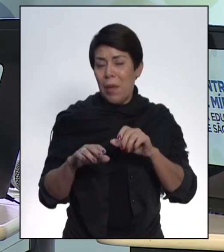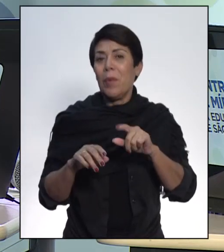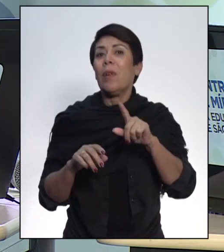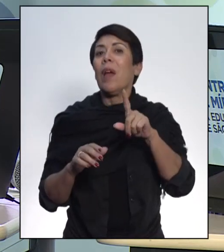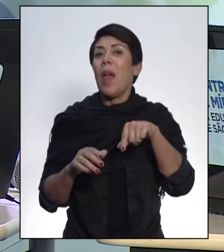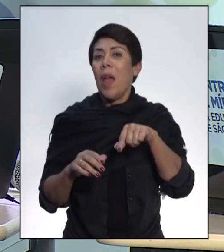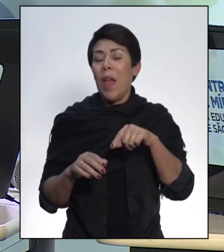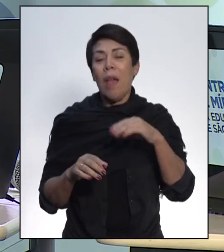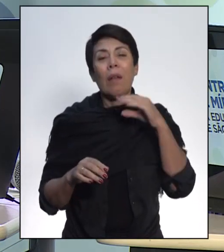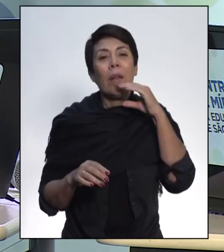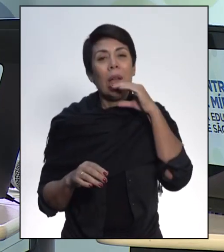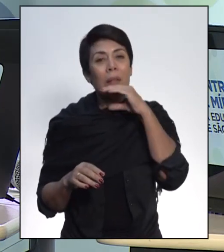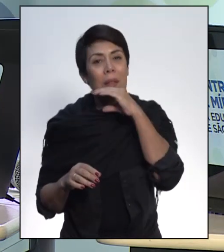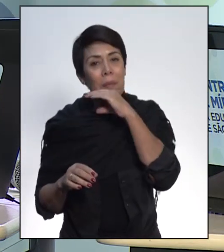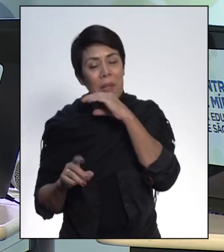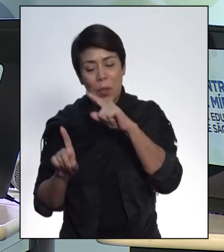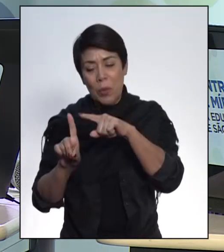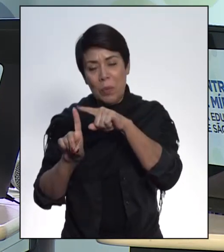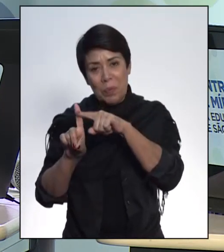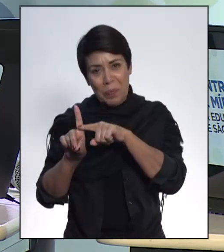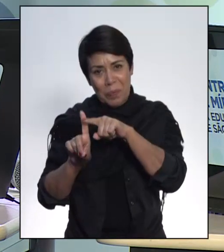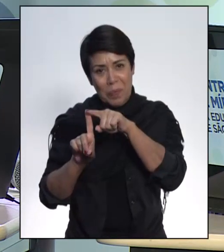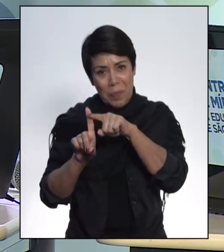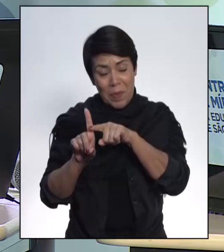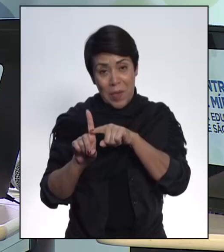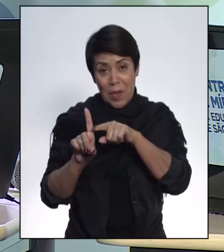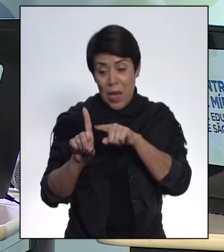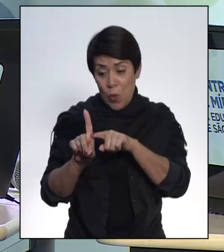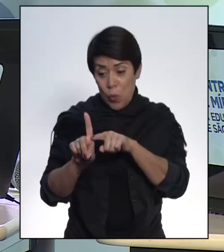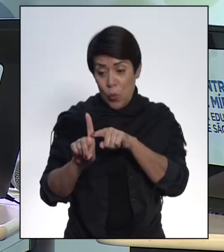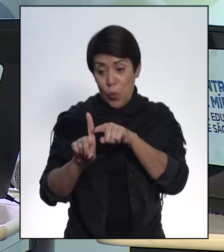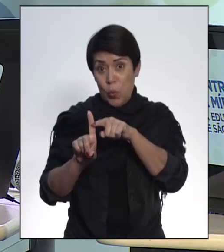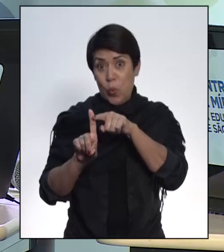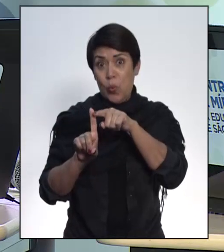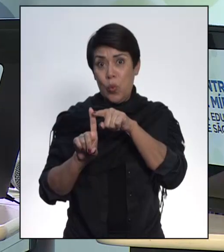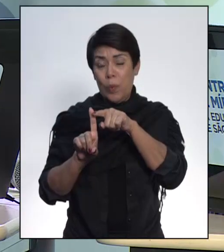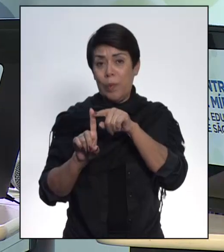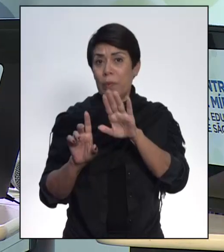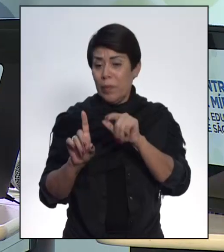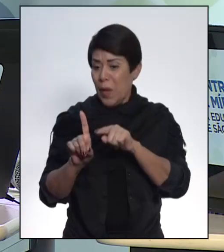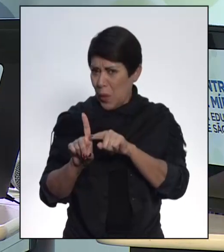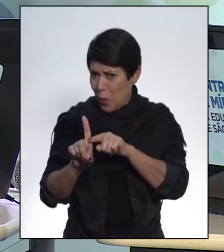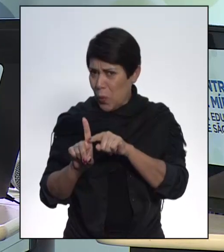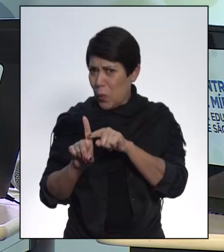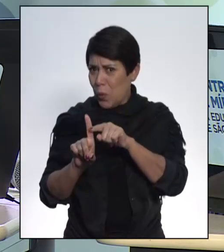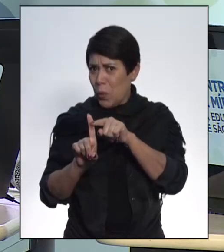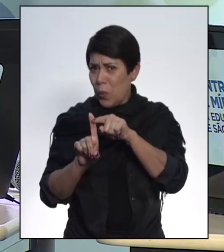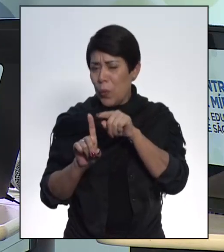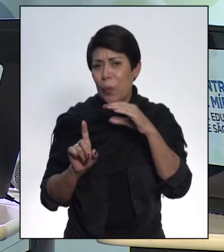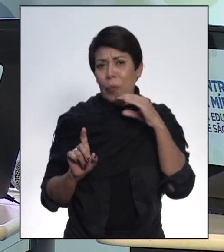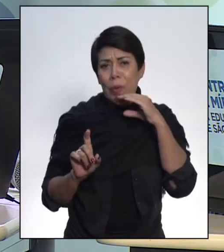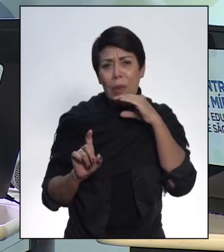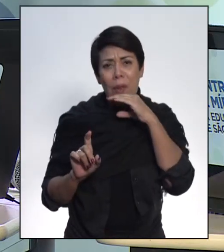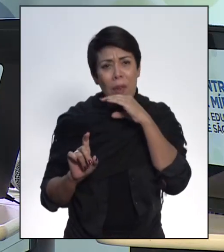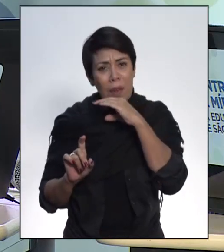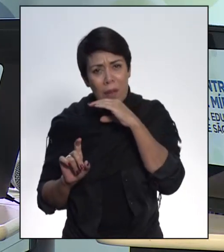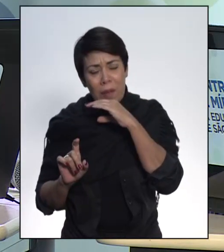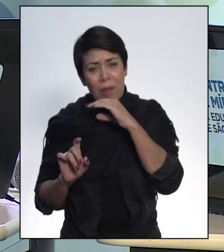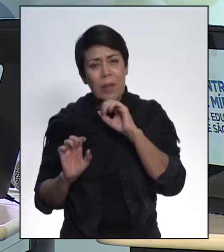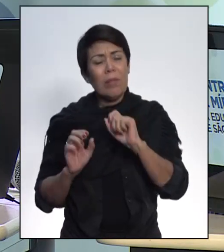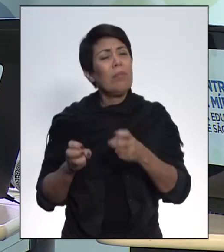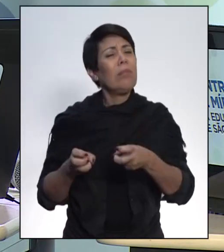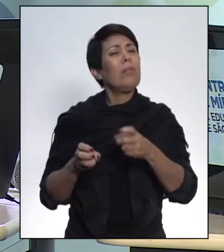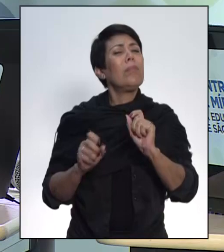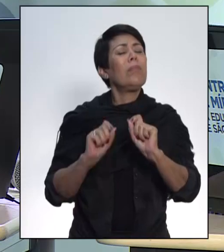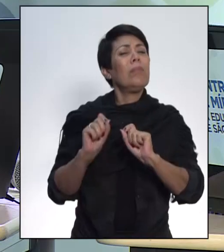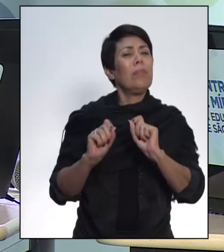o uso da temperatura. A gente elevou a temperatura. Quando eu fiz isso, eu aqueci ali o meu sistema, eu percebi